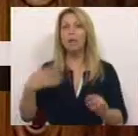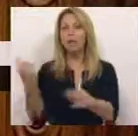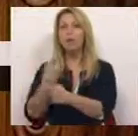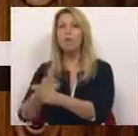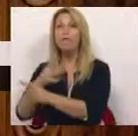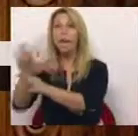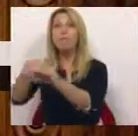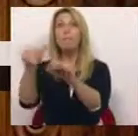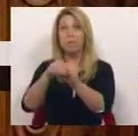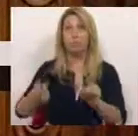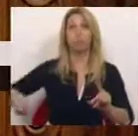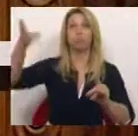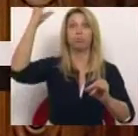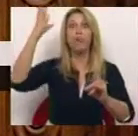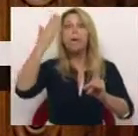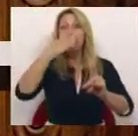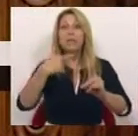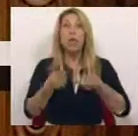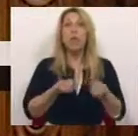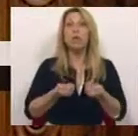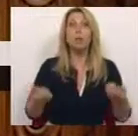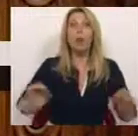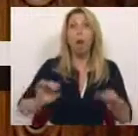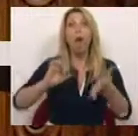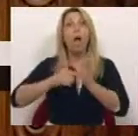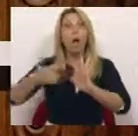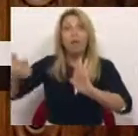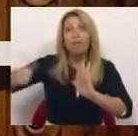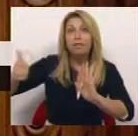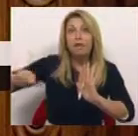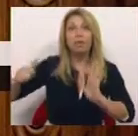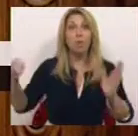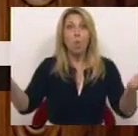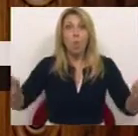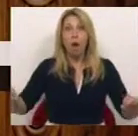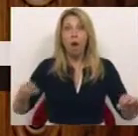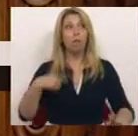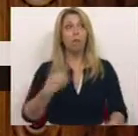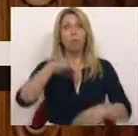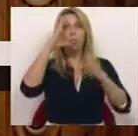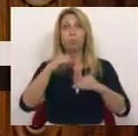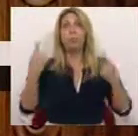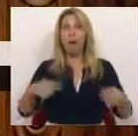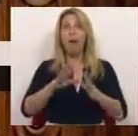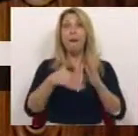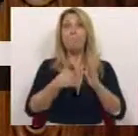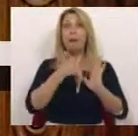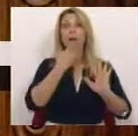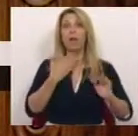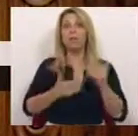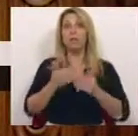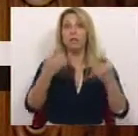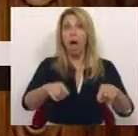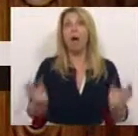muitas. E portanto, se não há coordenação, se não há teste, nós não ficamos a saber se de facto temos um plano ou não eficiente. Naturalmente que a